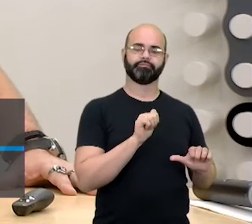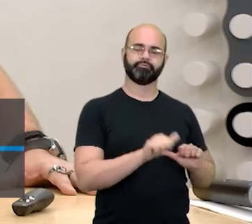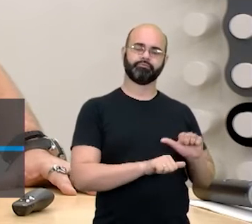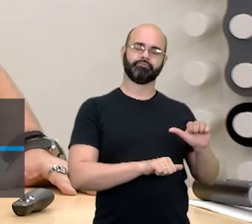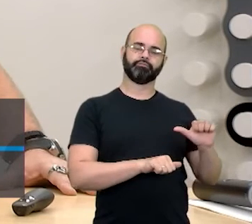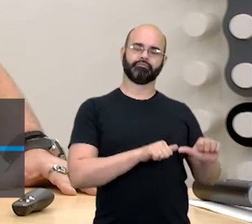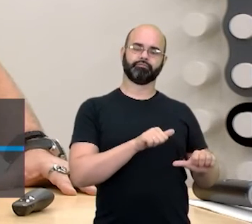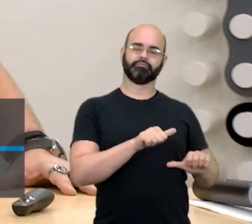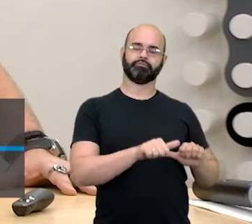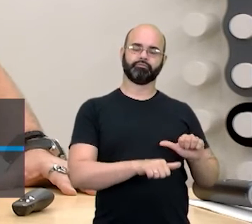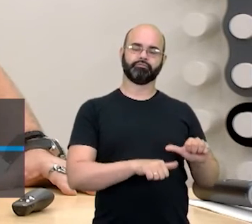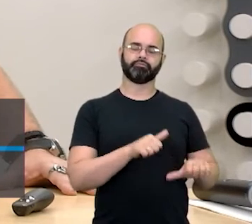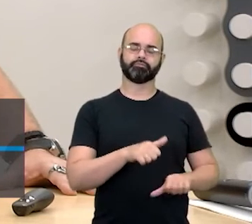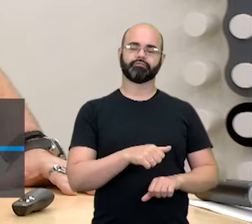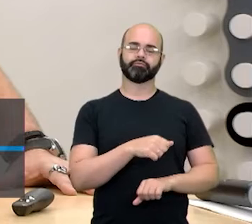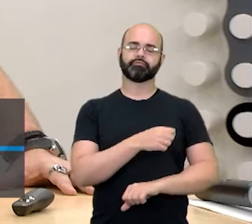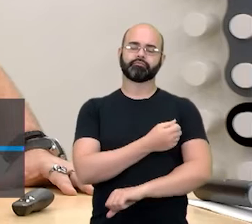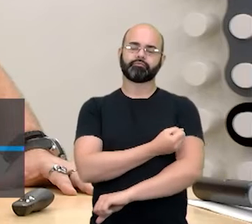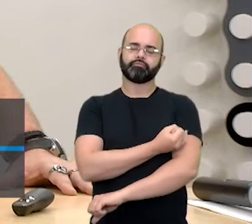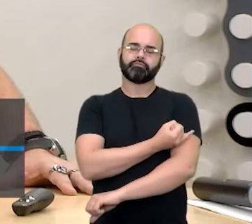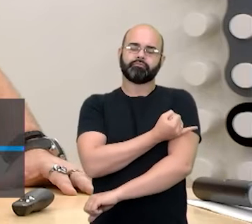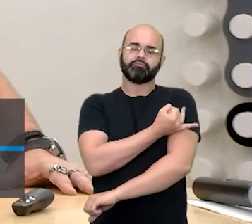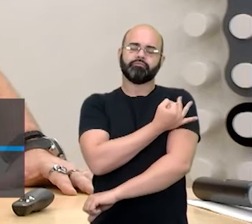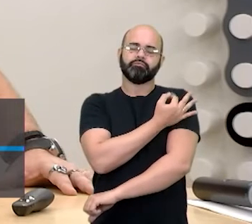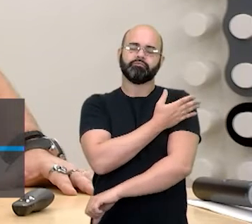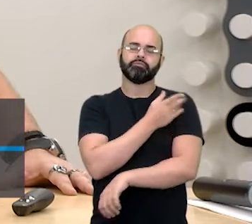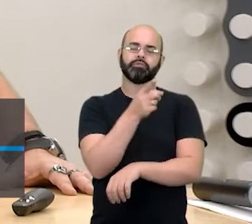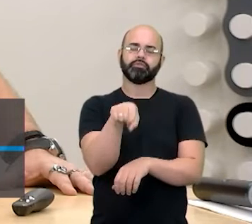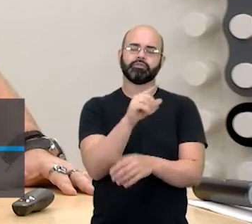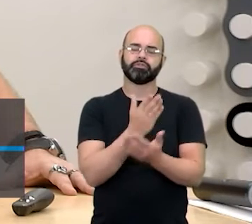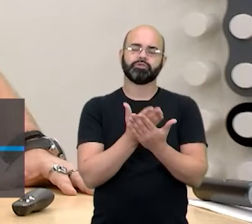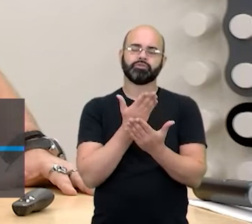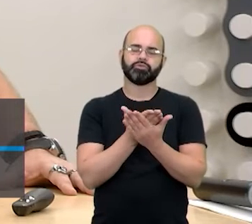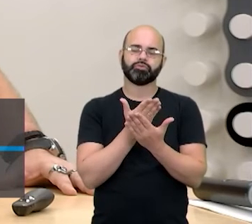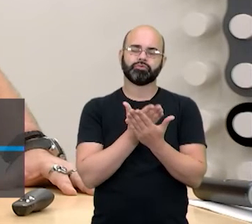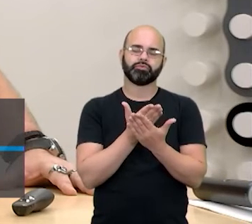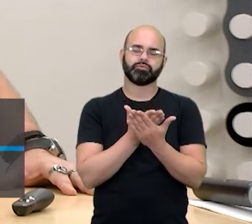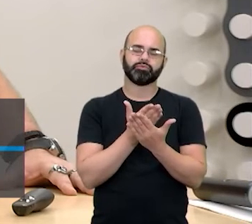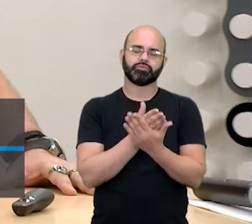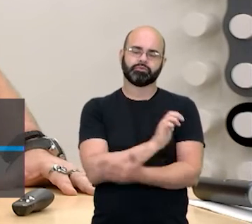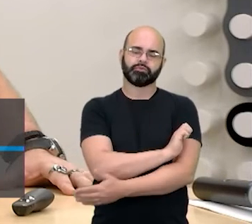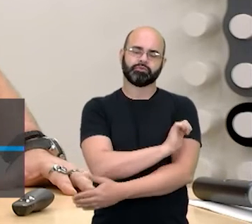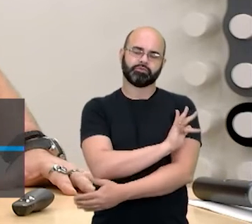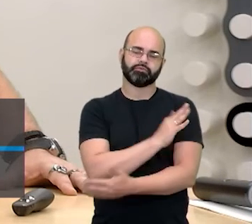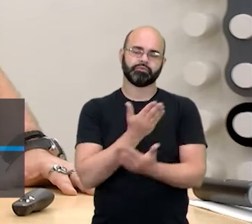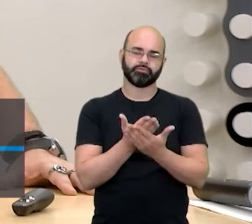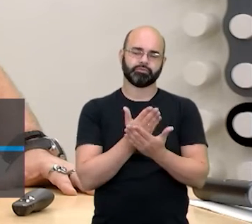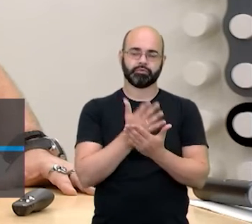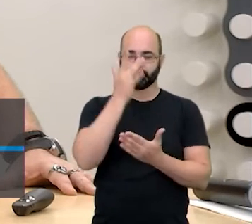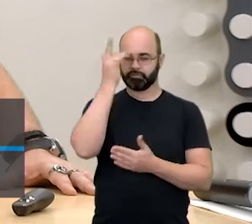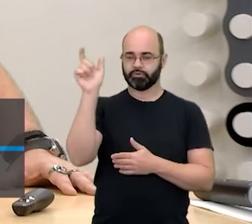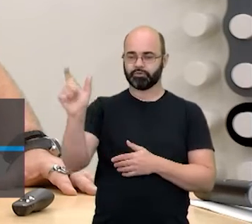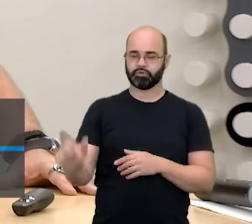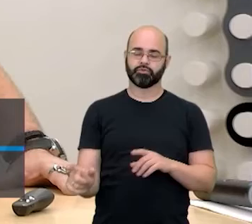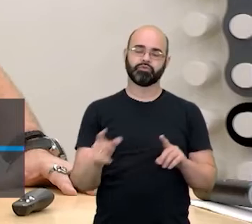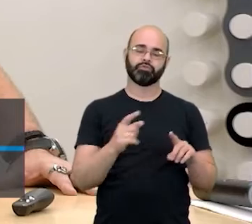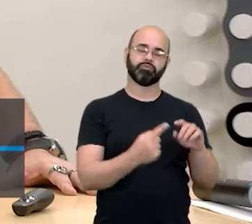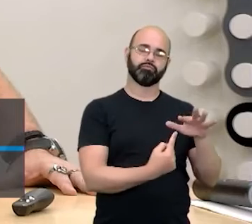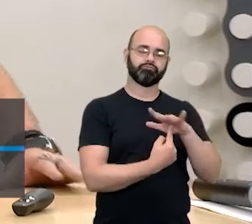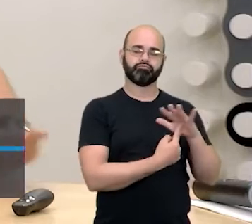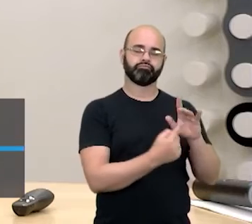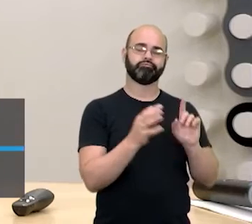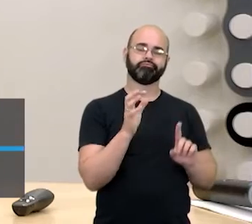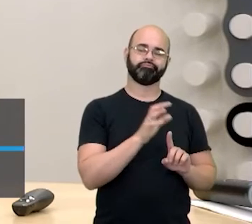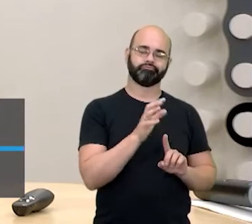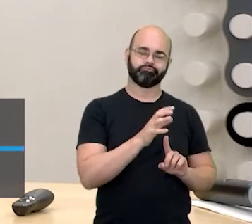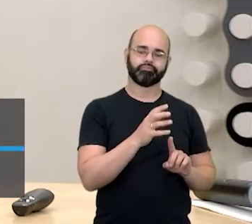lá do fundamental, né, processos antrópicos, né, que nós denominamos ações antrópicas que interferem no planeta,